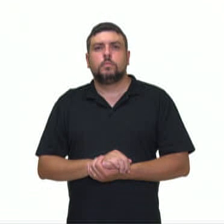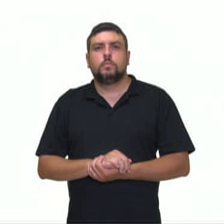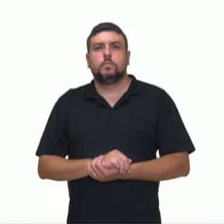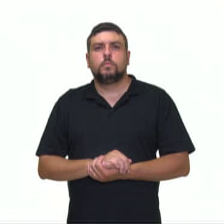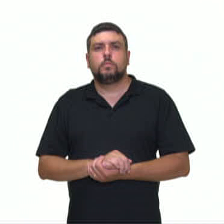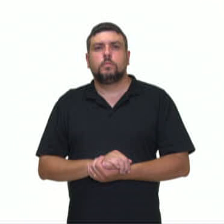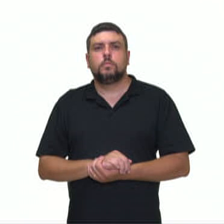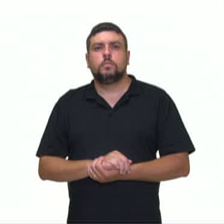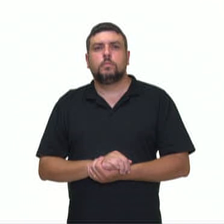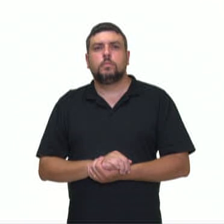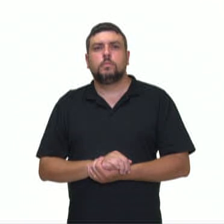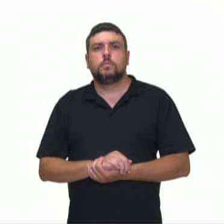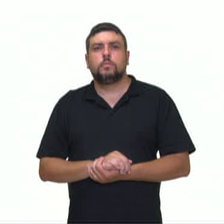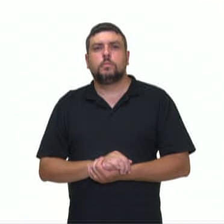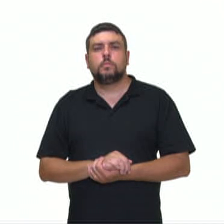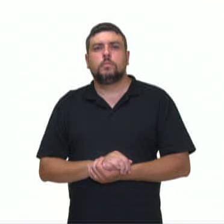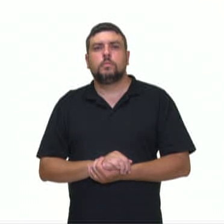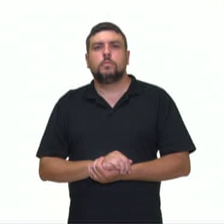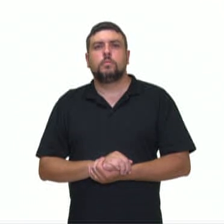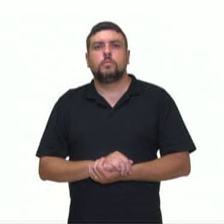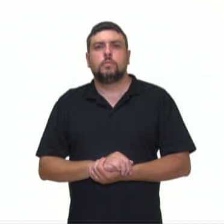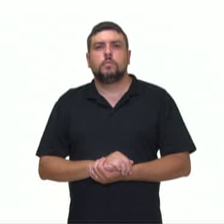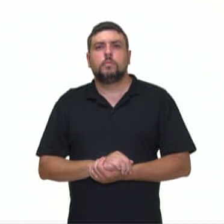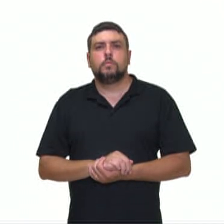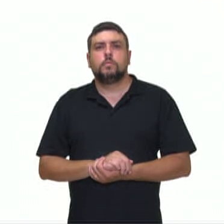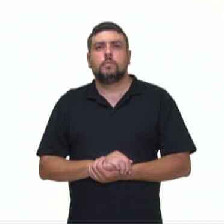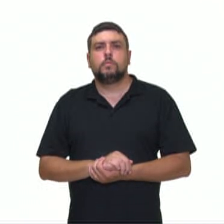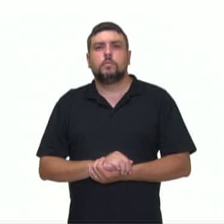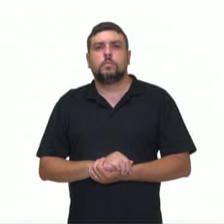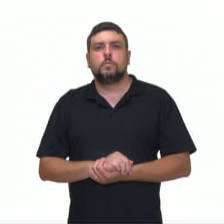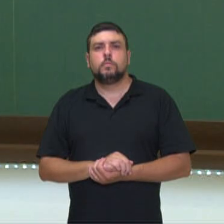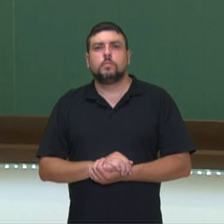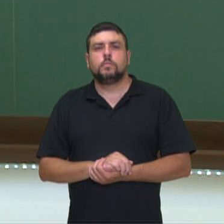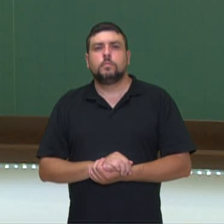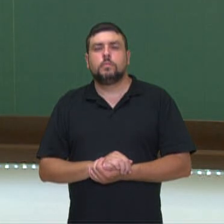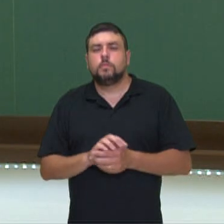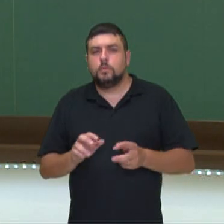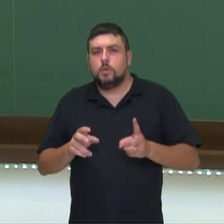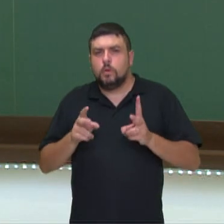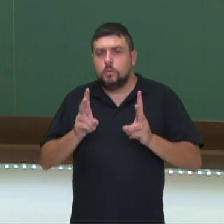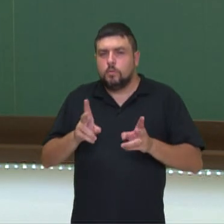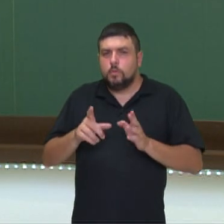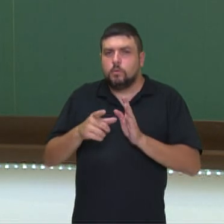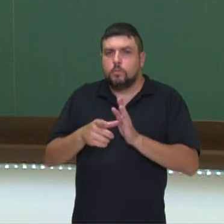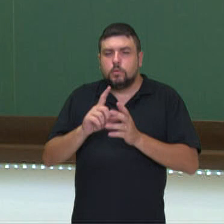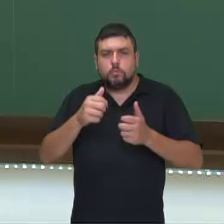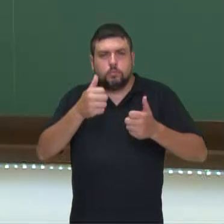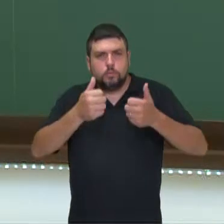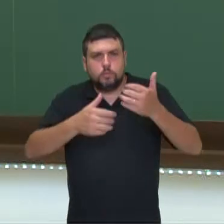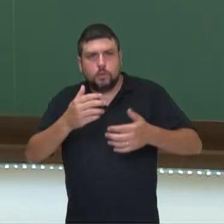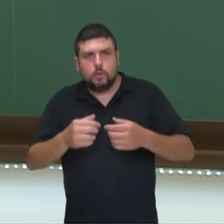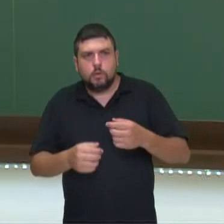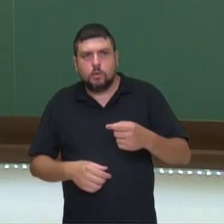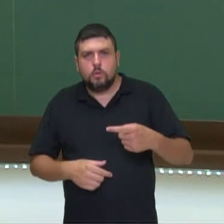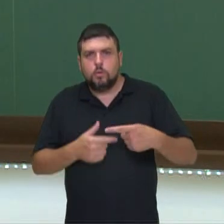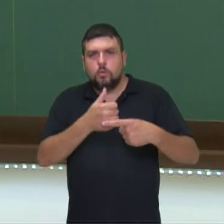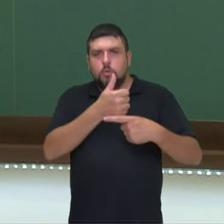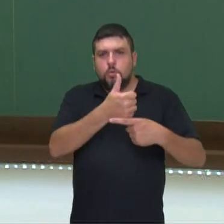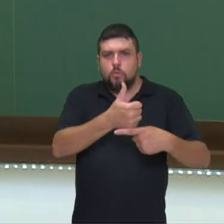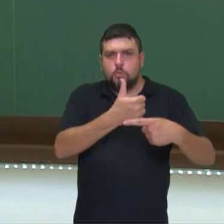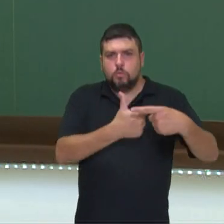Sônia. Portanto, 7/20 corresponde a 70 gramas, ou seja, cada 1/20 corresponde a 10